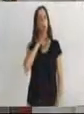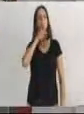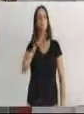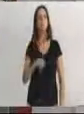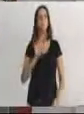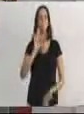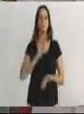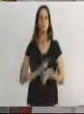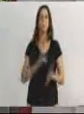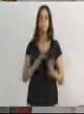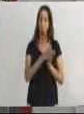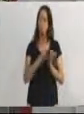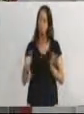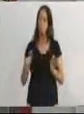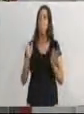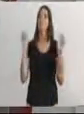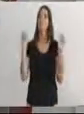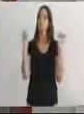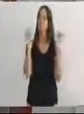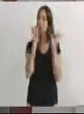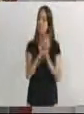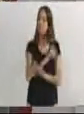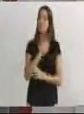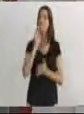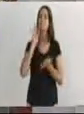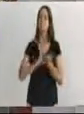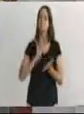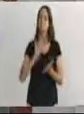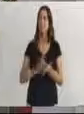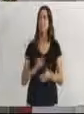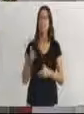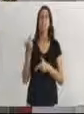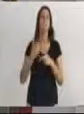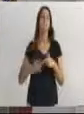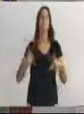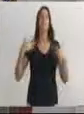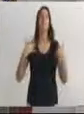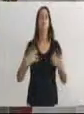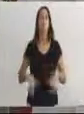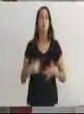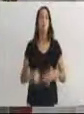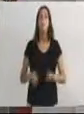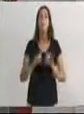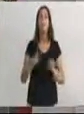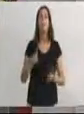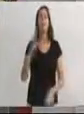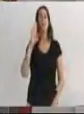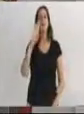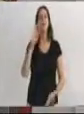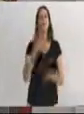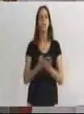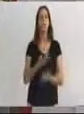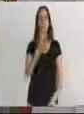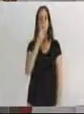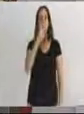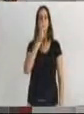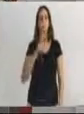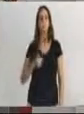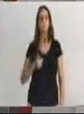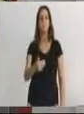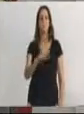momento é difícil o momento é de transposição de dificuldades mas eu tenho certeza que num futuro muito próximo teremos sim